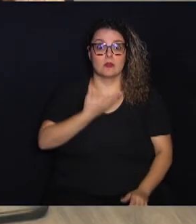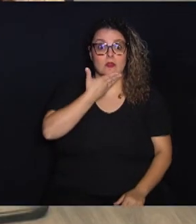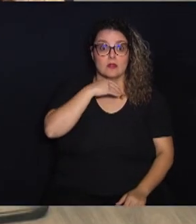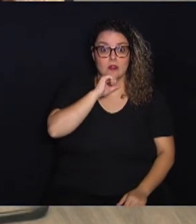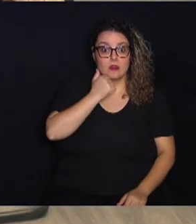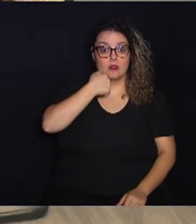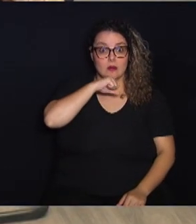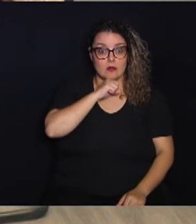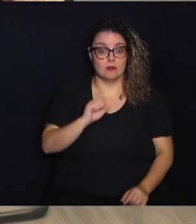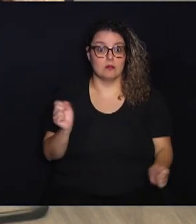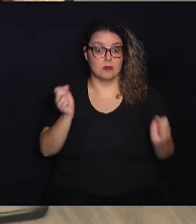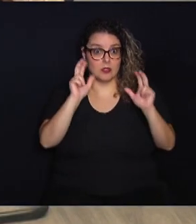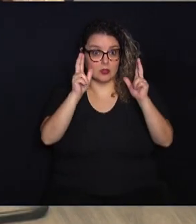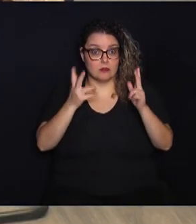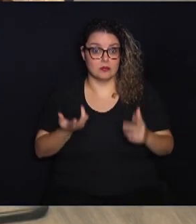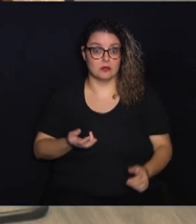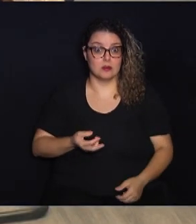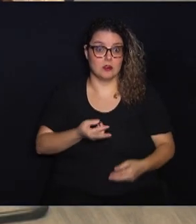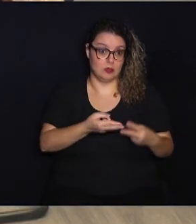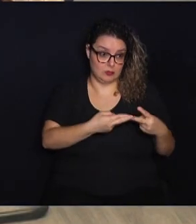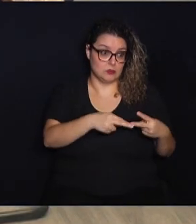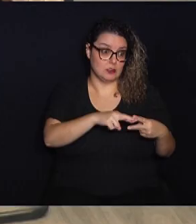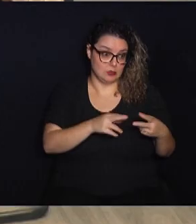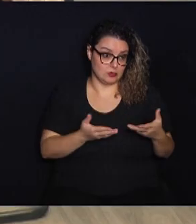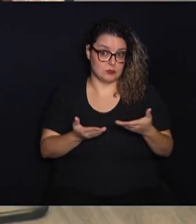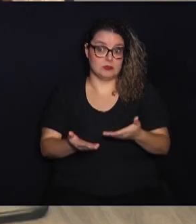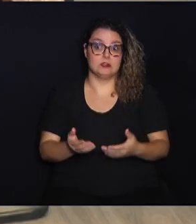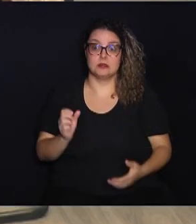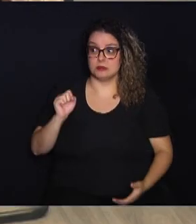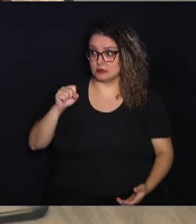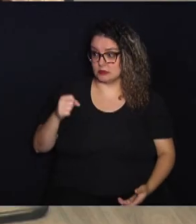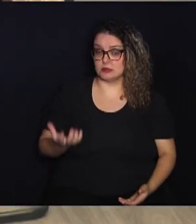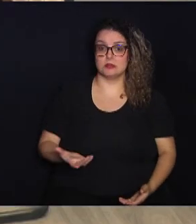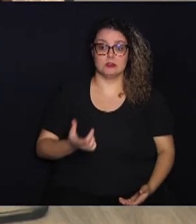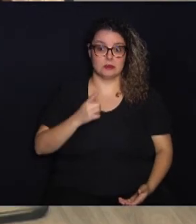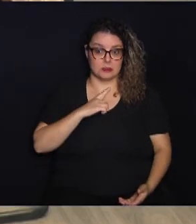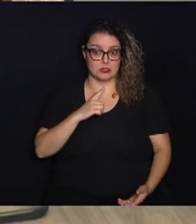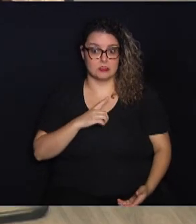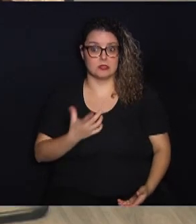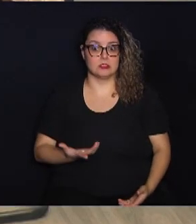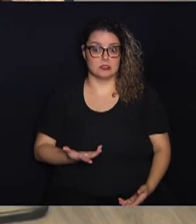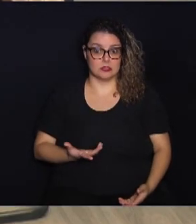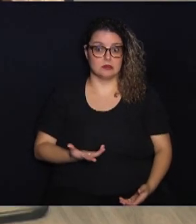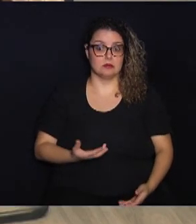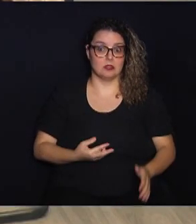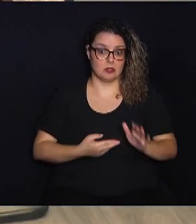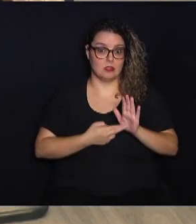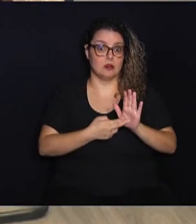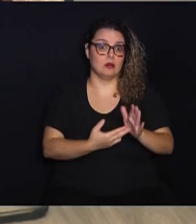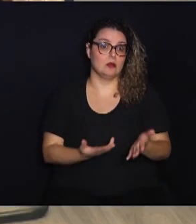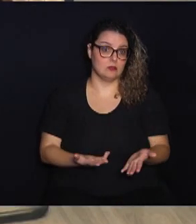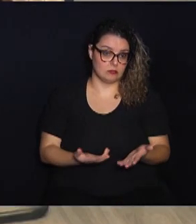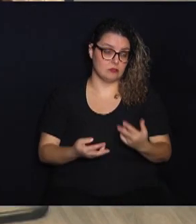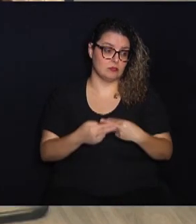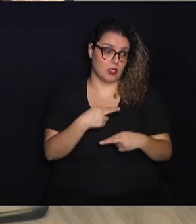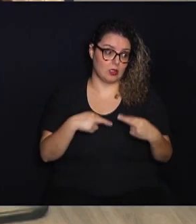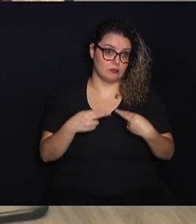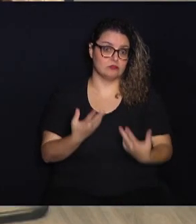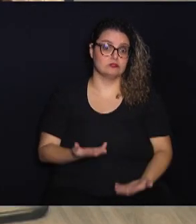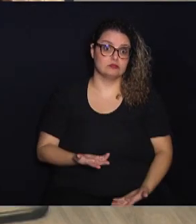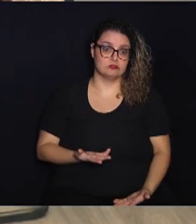estar mais atentos aos recursos, né? Aos recursos que tem referente a essa questão aí de